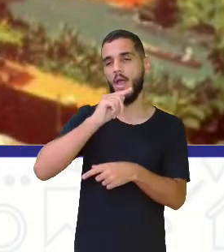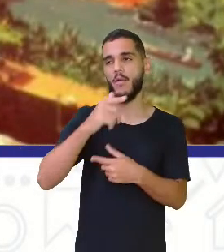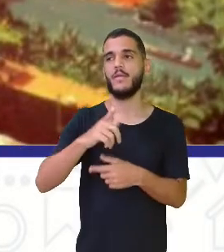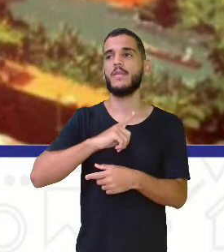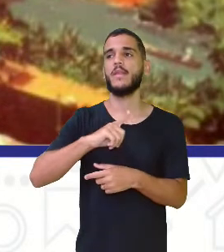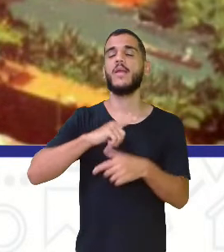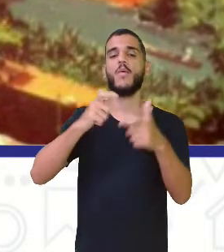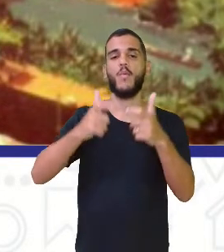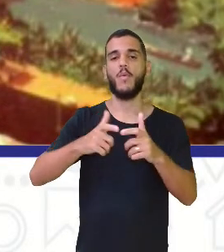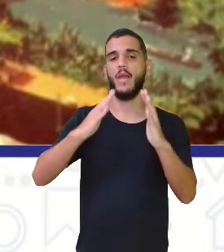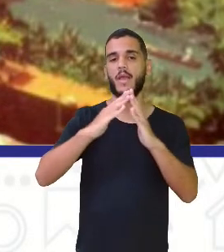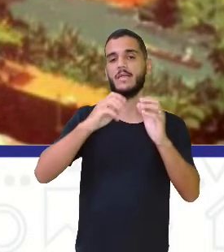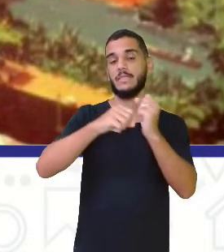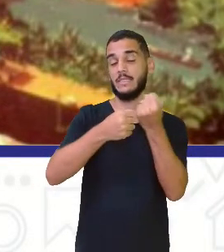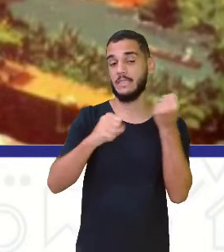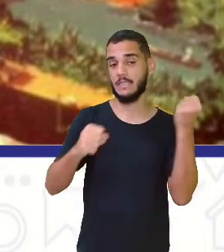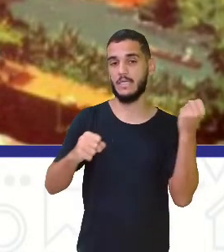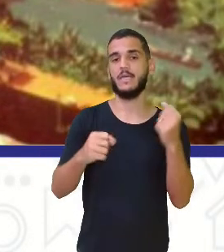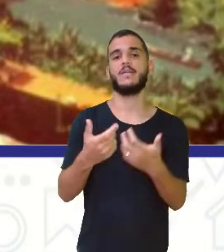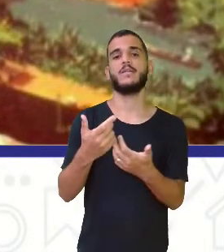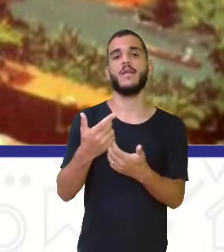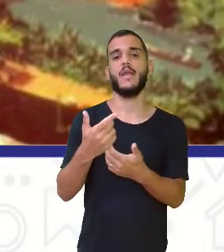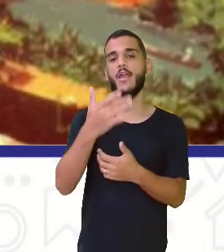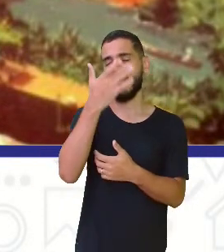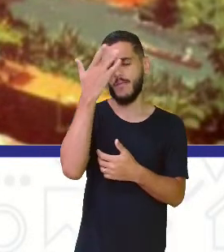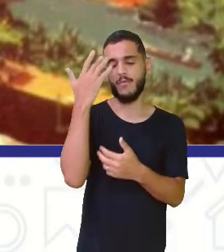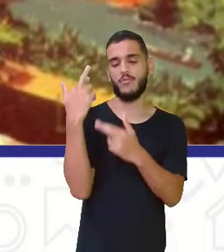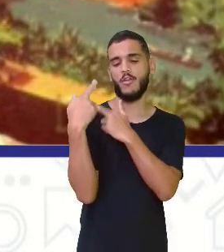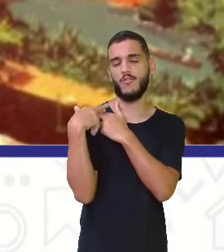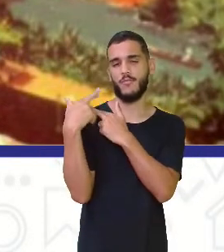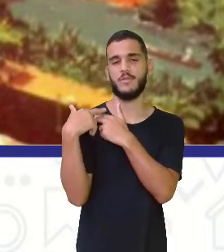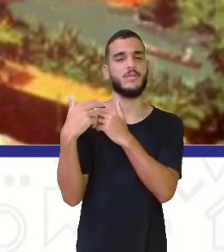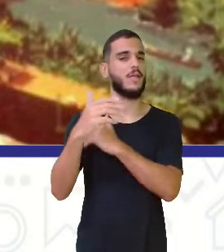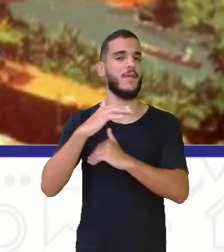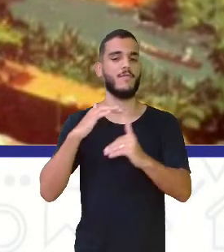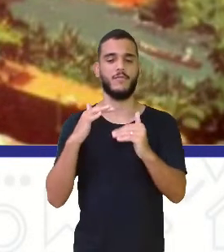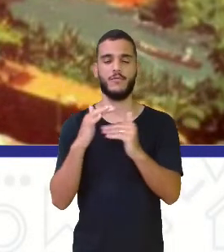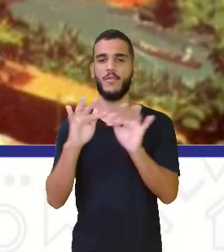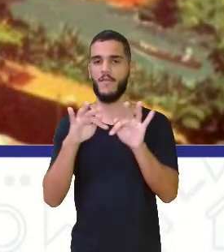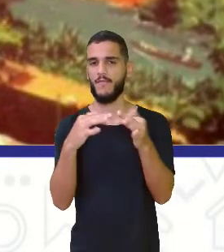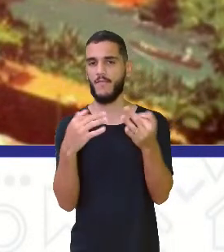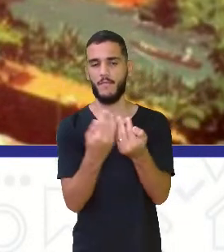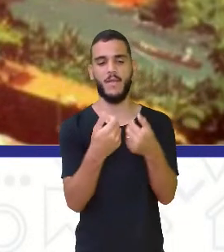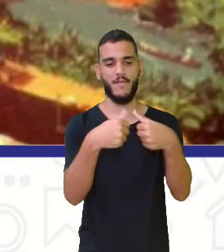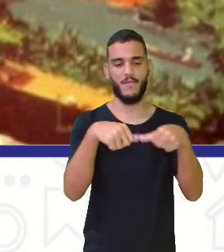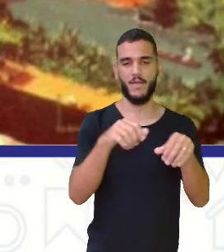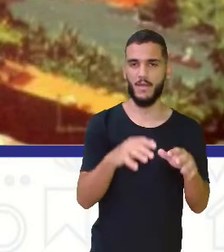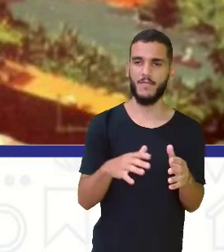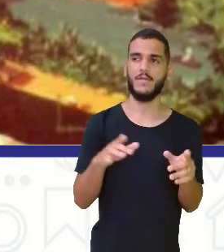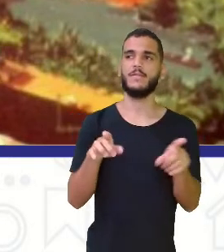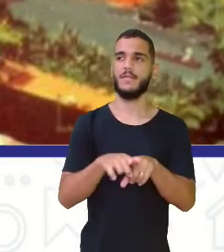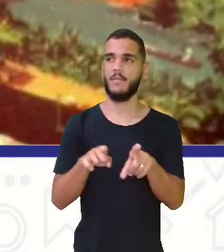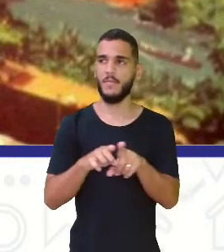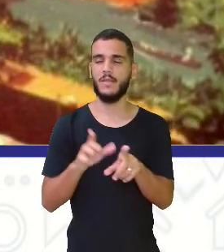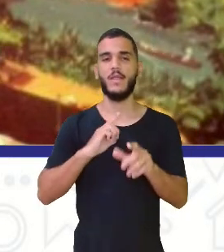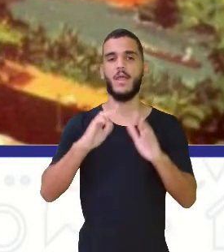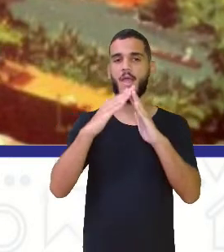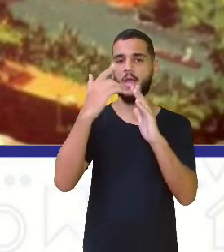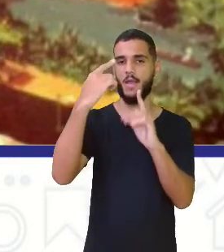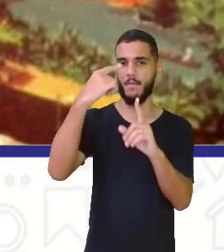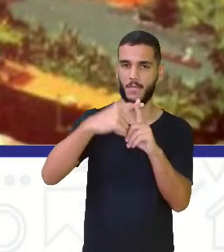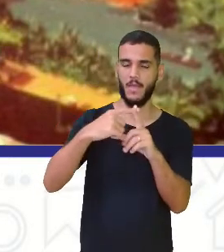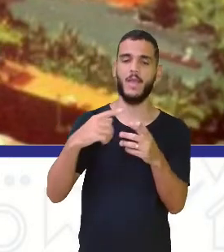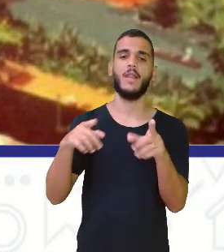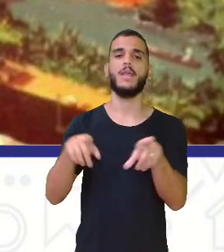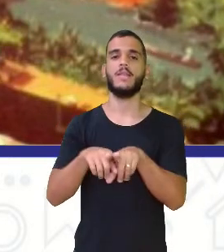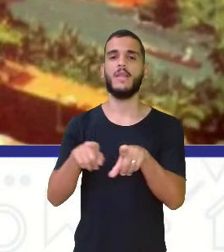a residência, né, dos senhores de engenho, da Sinhá, né, e toda a sua família. A gente tem a capela lá em cima, a senzala, o